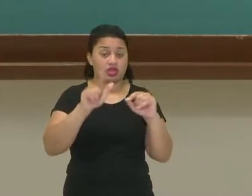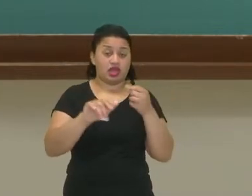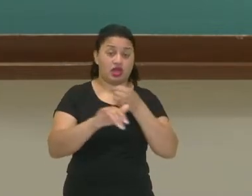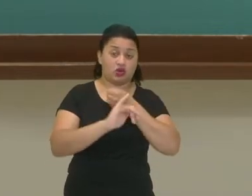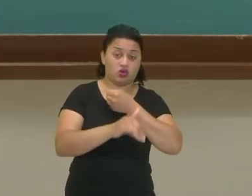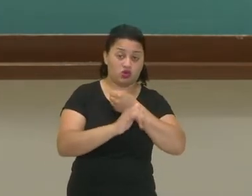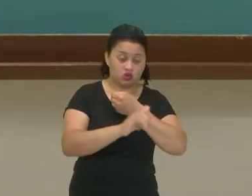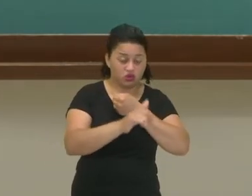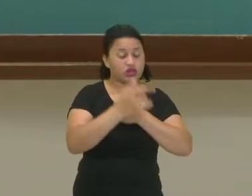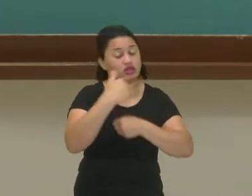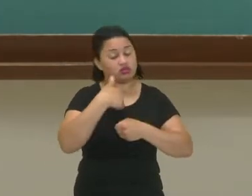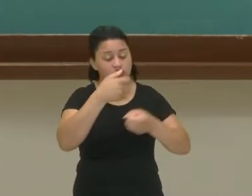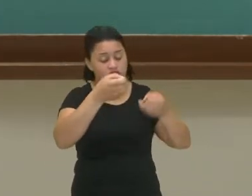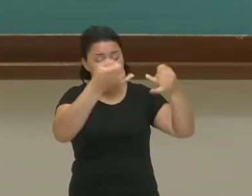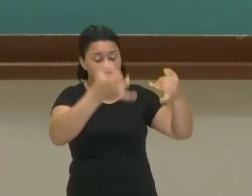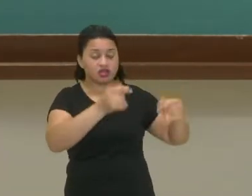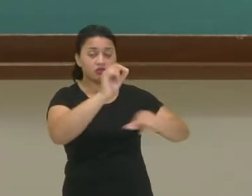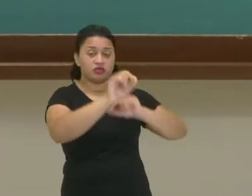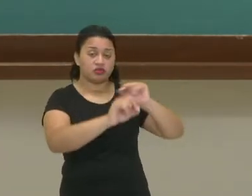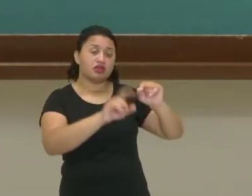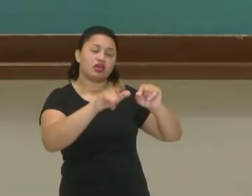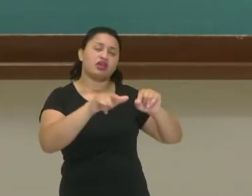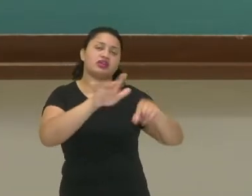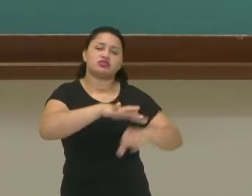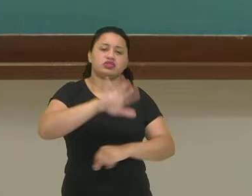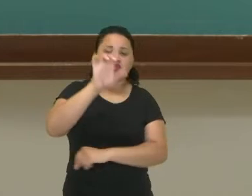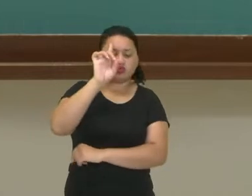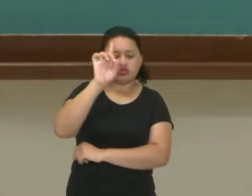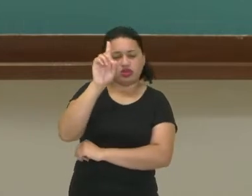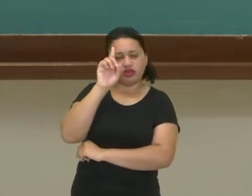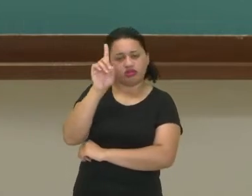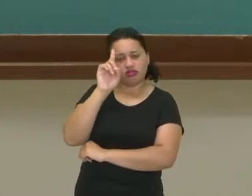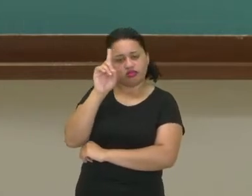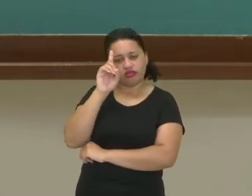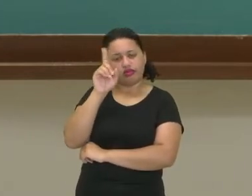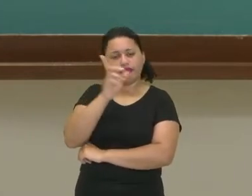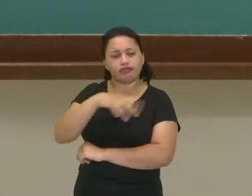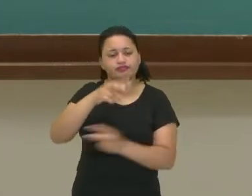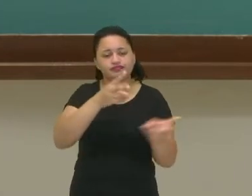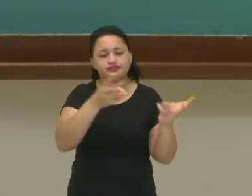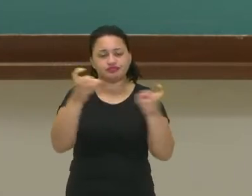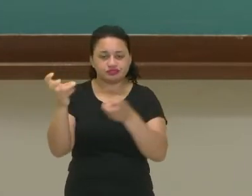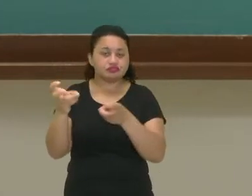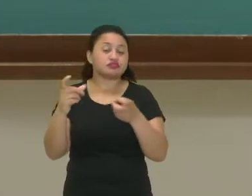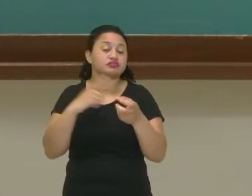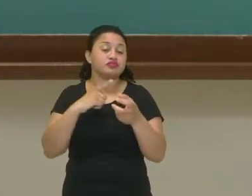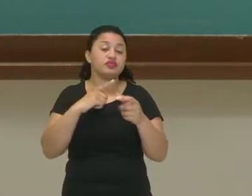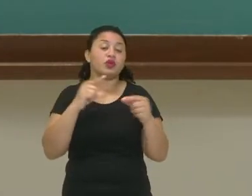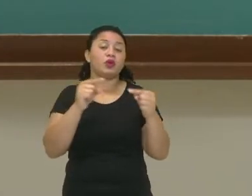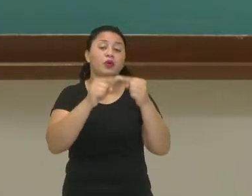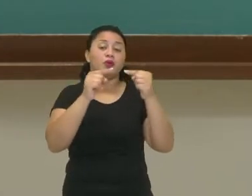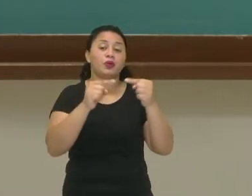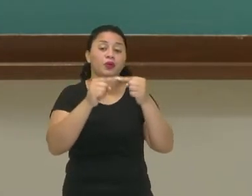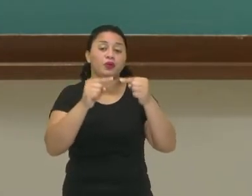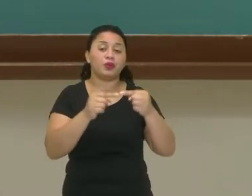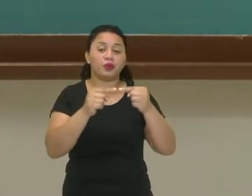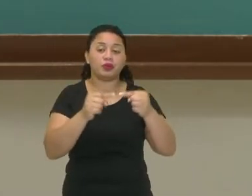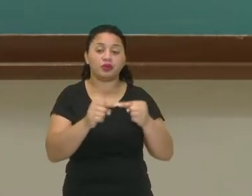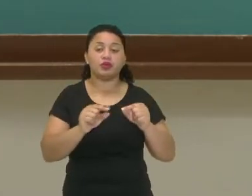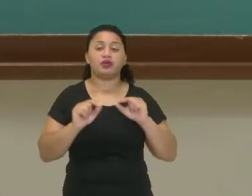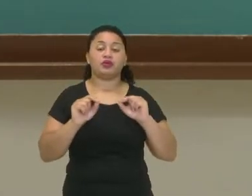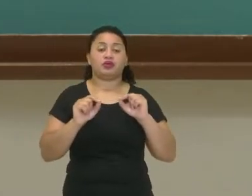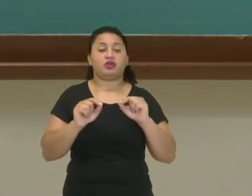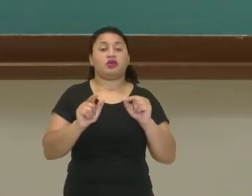acabou de ver o que ela é, né? É o fato do dia, do dia a dia. Então ela tem muito a ver com